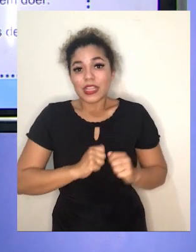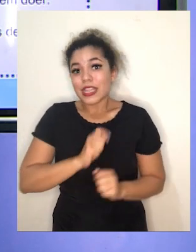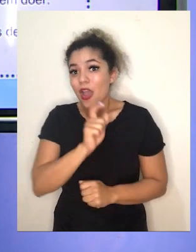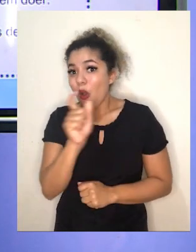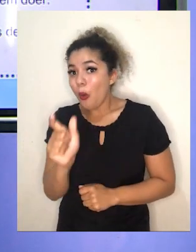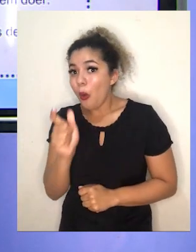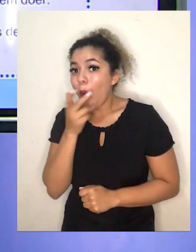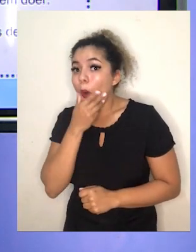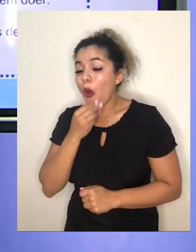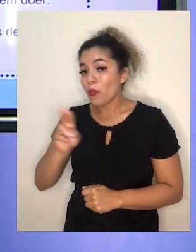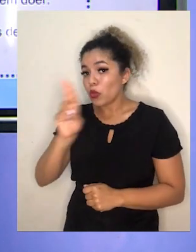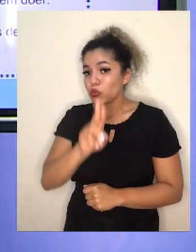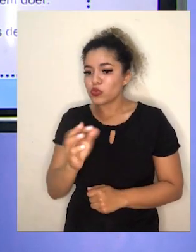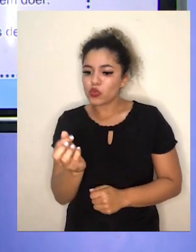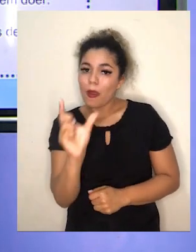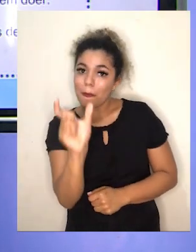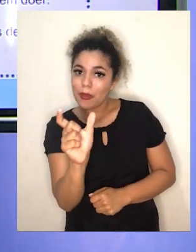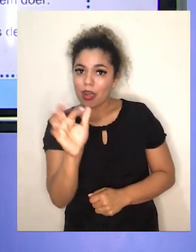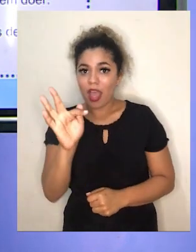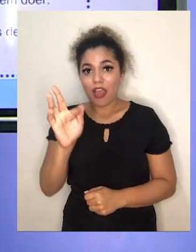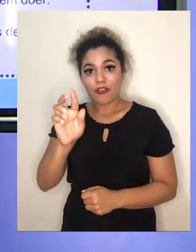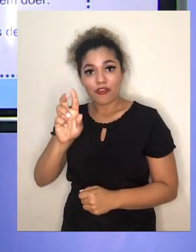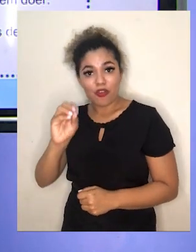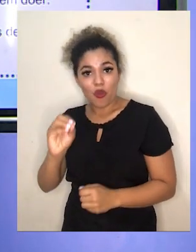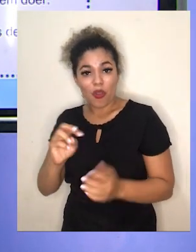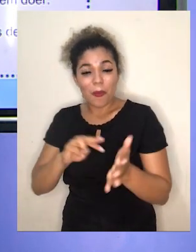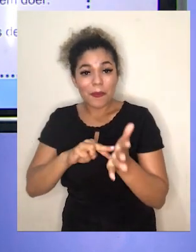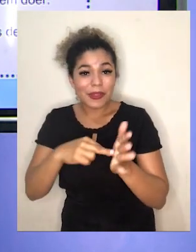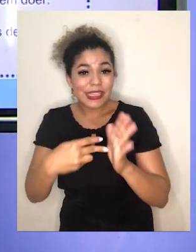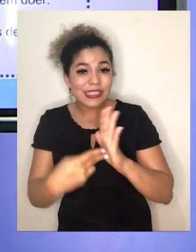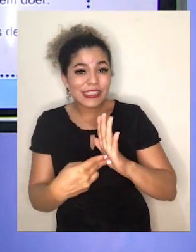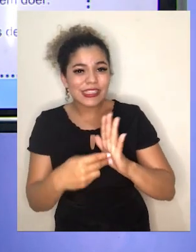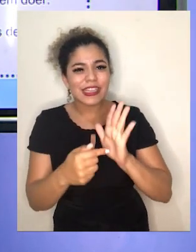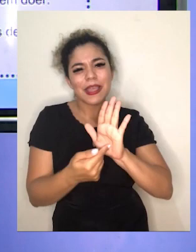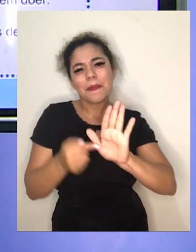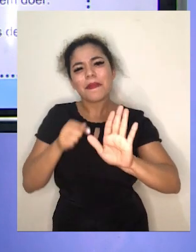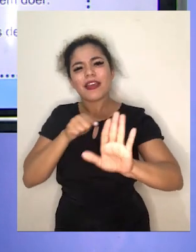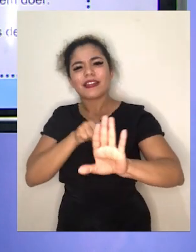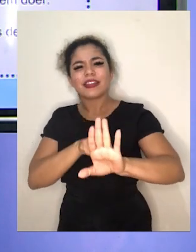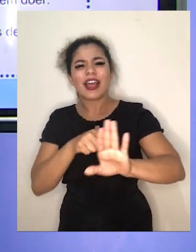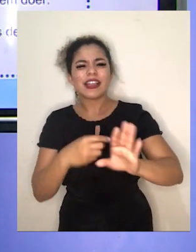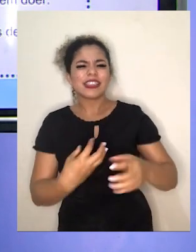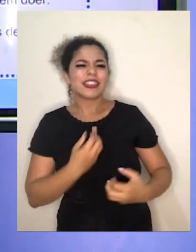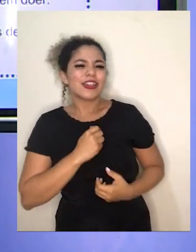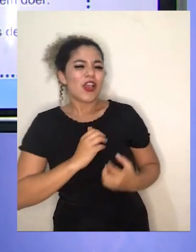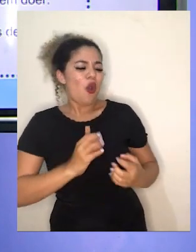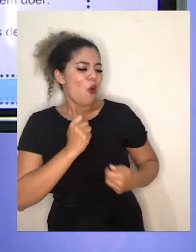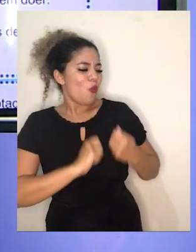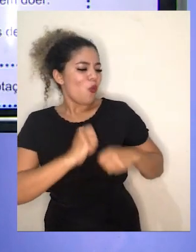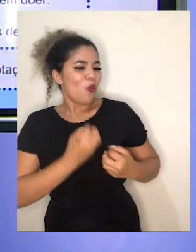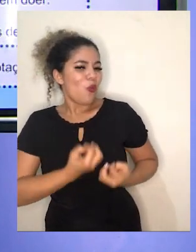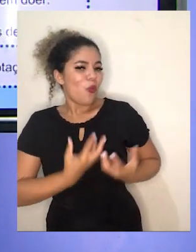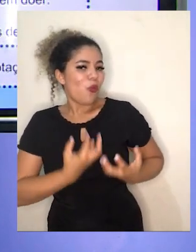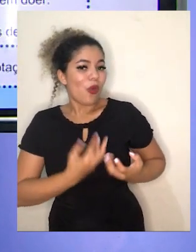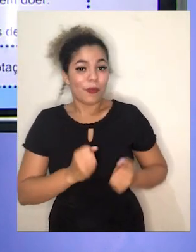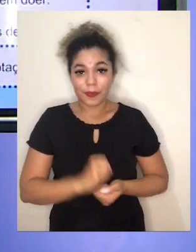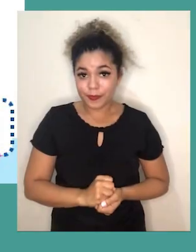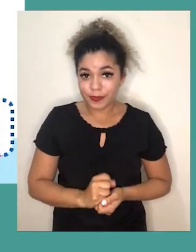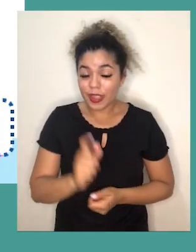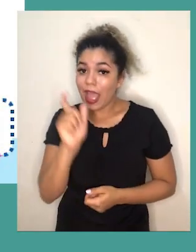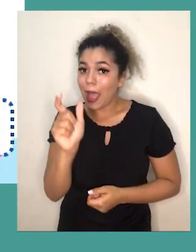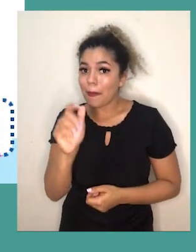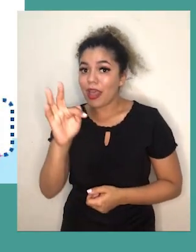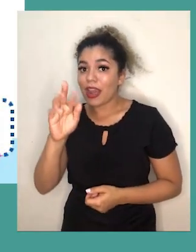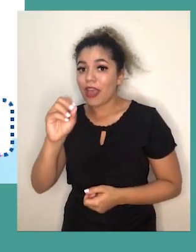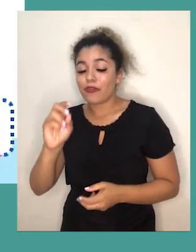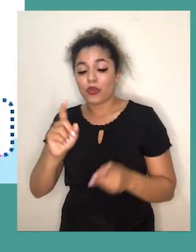usou aqui a palavra fogo para simbolizar essa ardência que nós sentimos. Então, aqui nós temos a palavra fogo